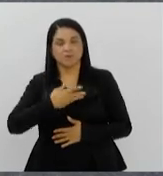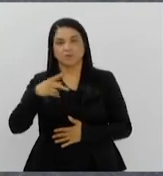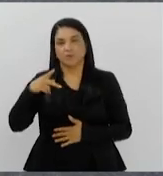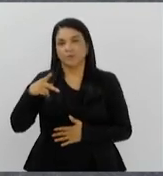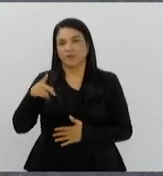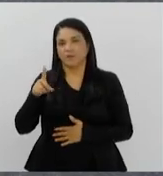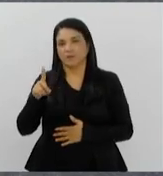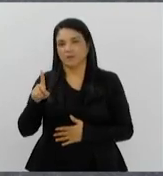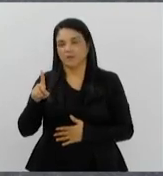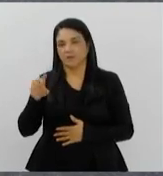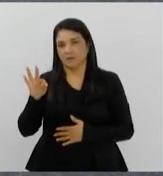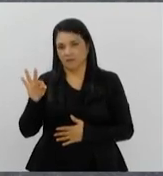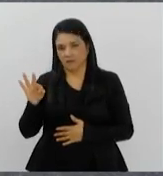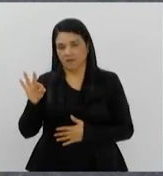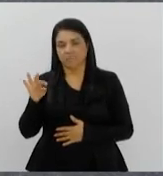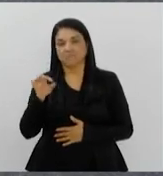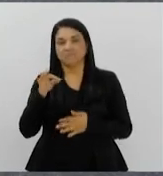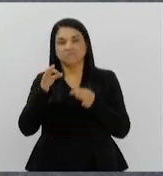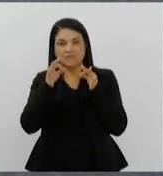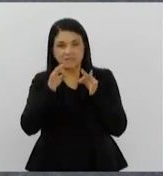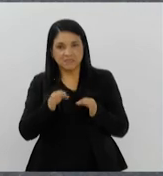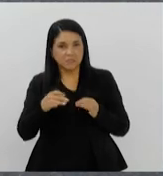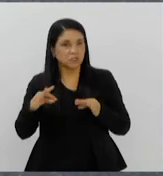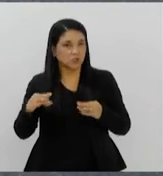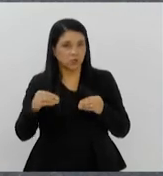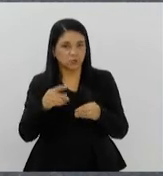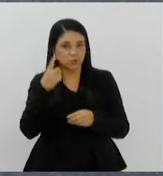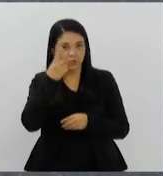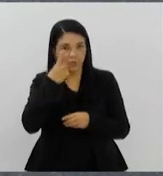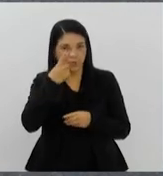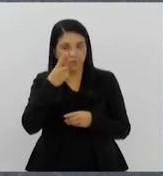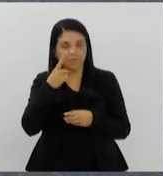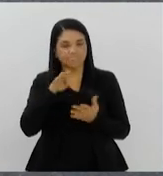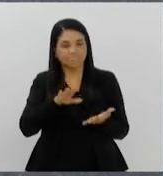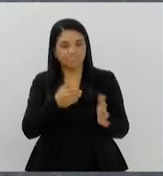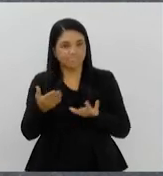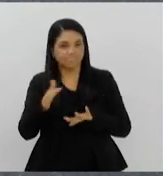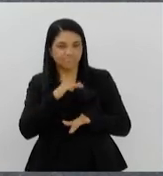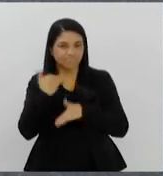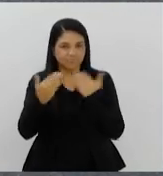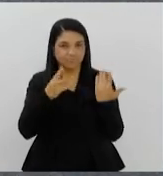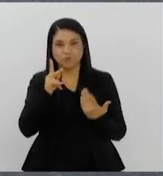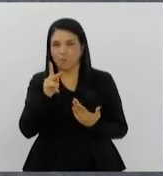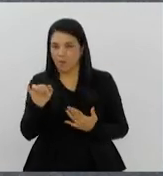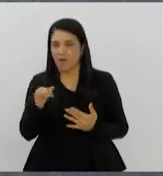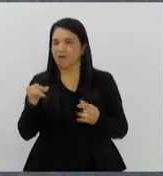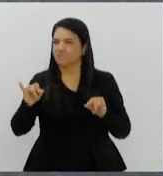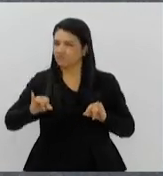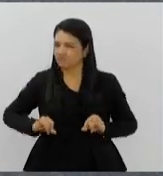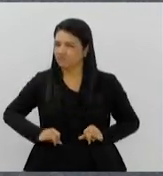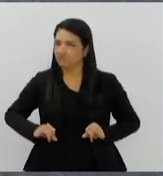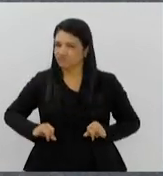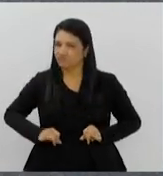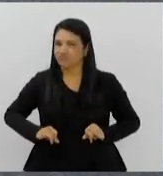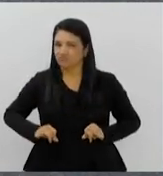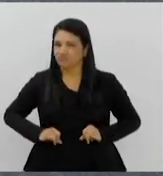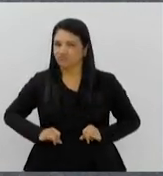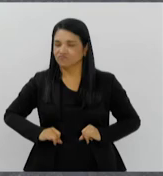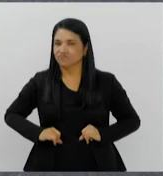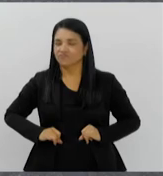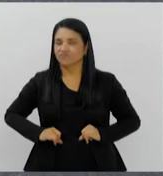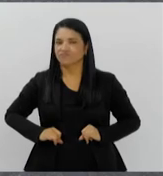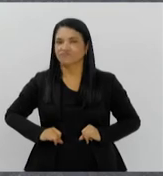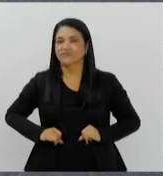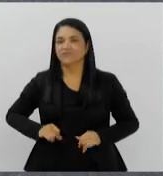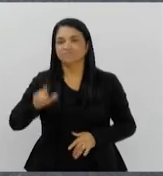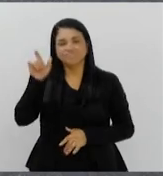na certeza de todos os companheiros aqui, que a perda de um pai é sempre muito dolorosa. E ele é, por certo,